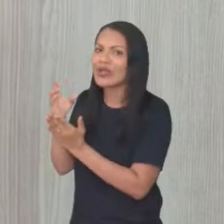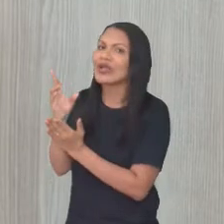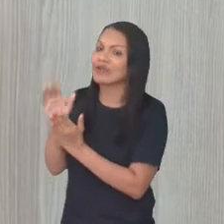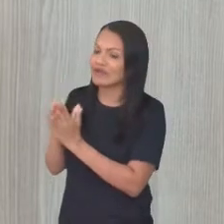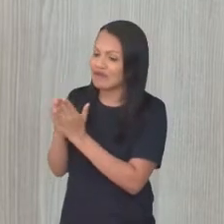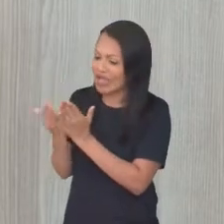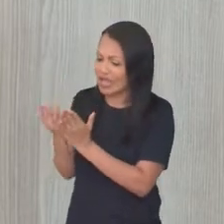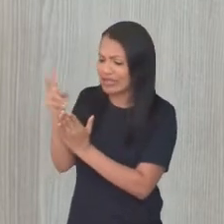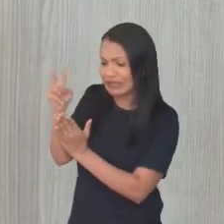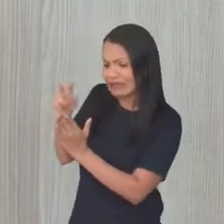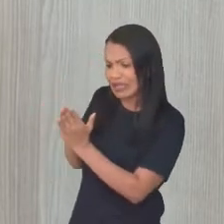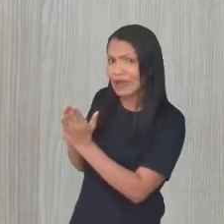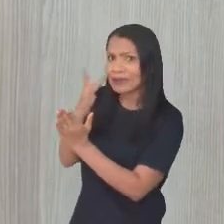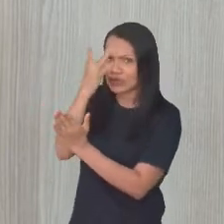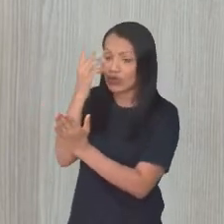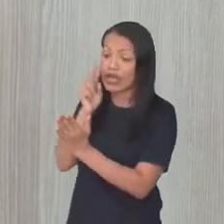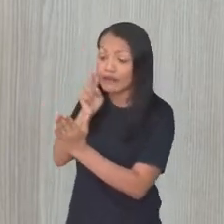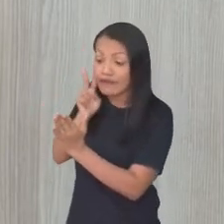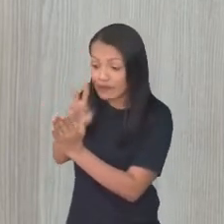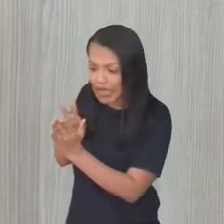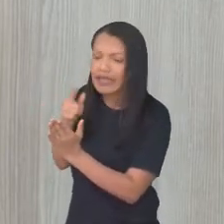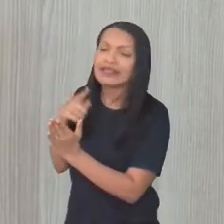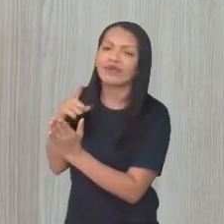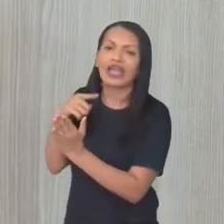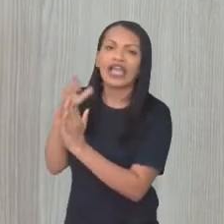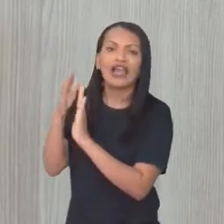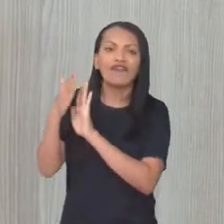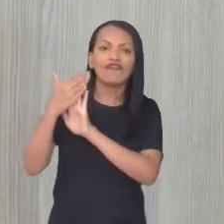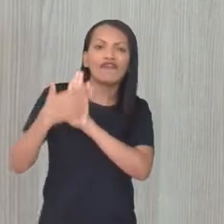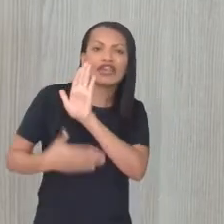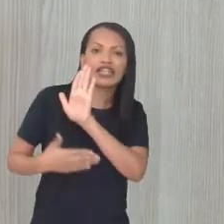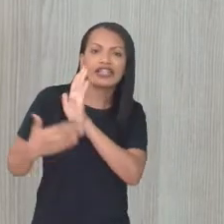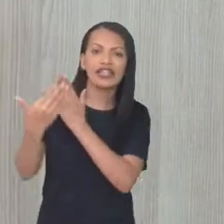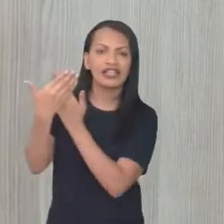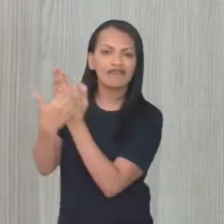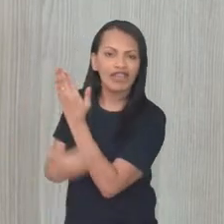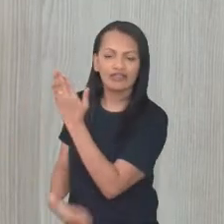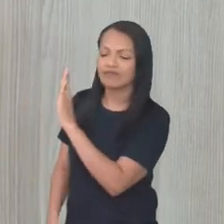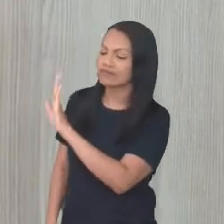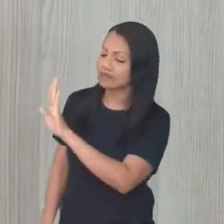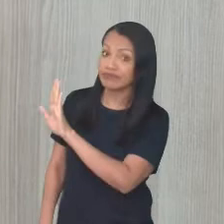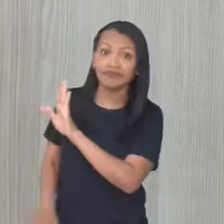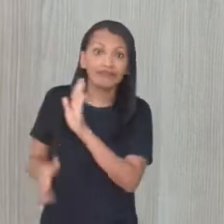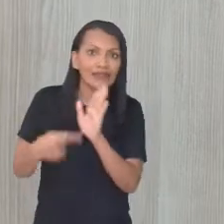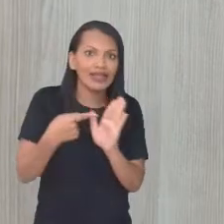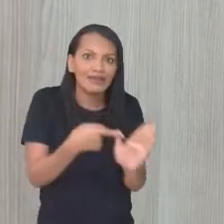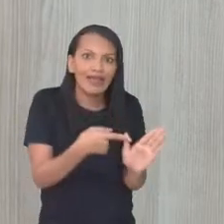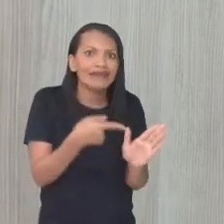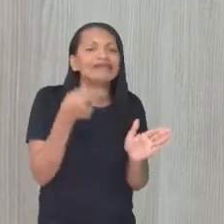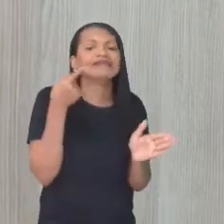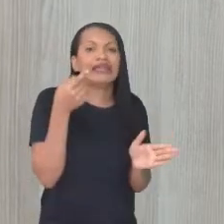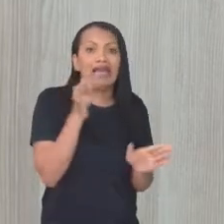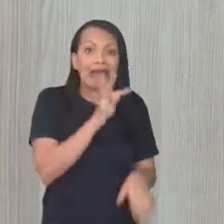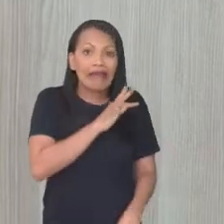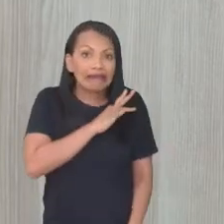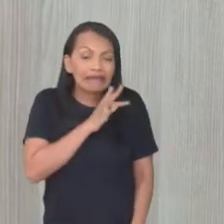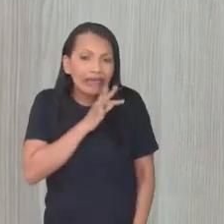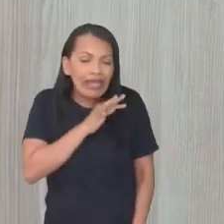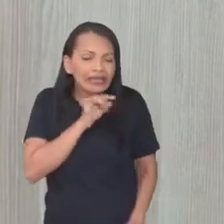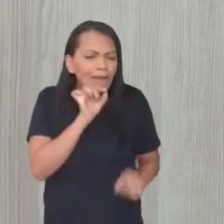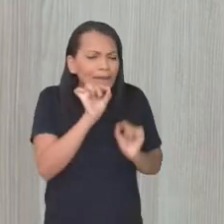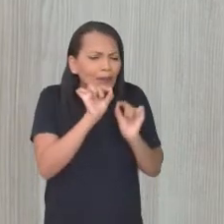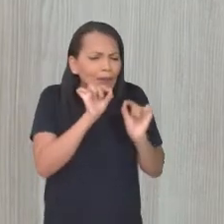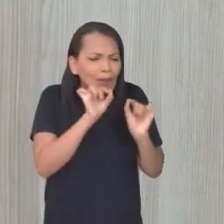enxerga, a gente tem frente e verso. Enquanto que agora para o Braille, por causa da técnica da perfuração, né,